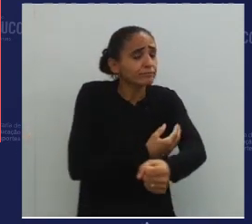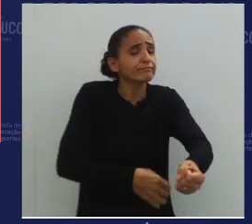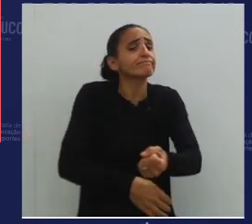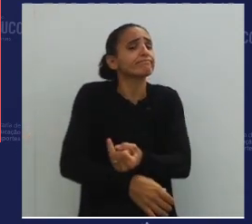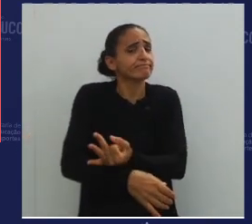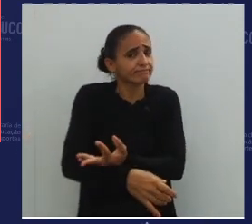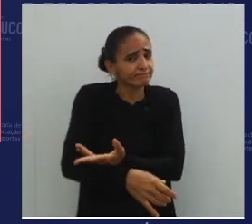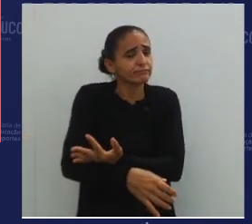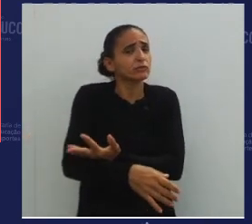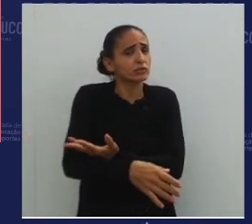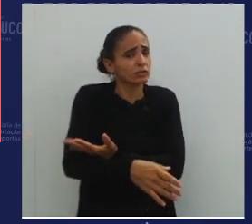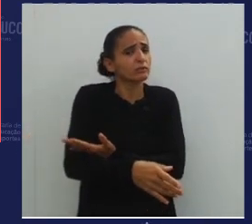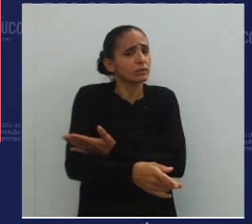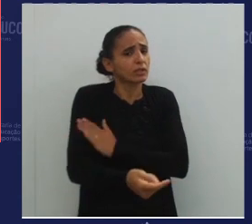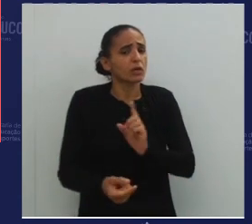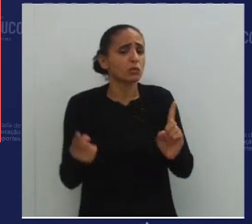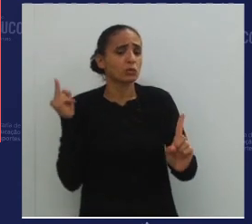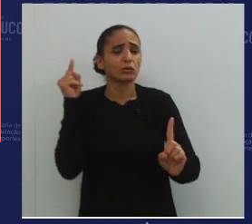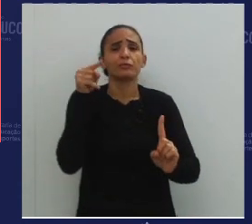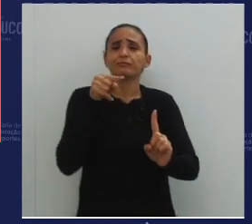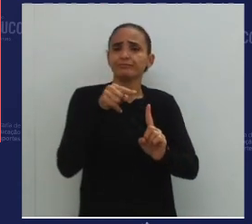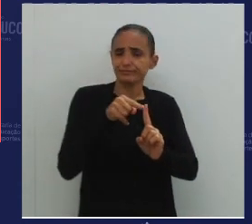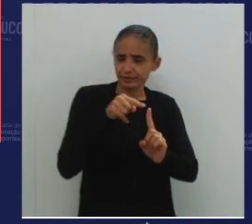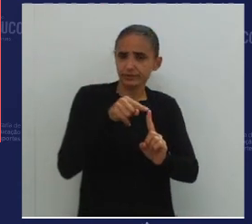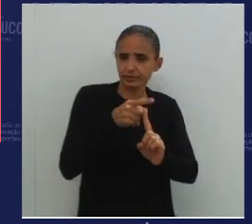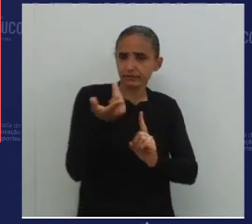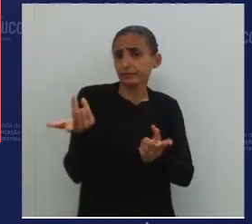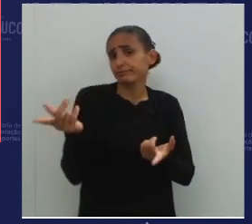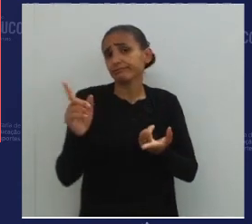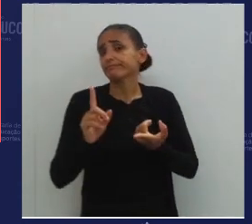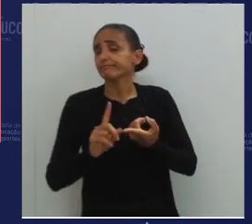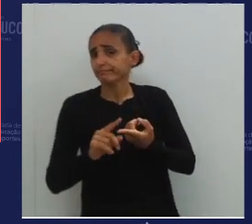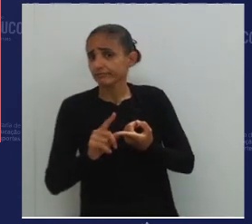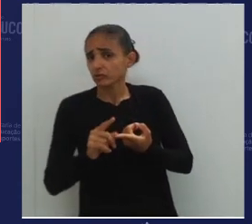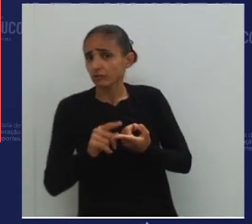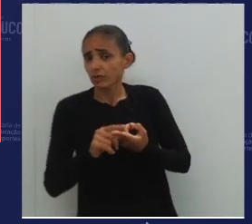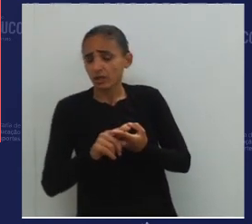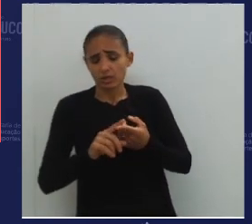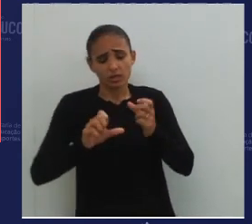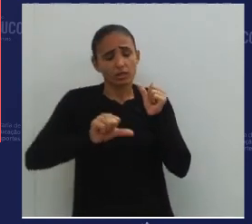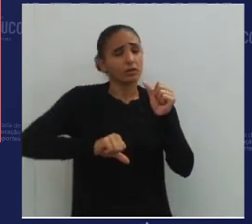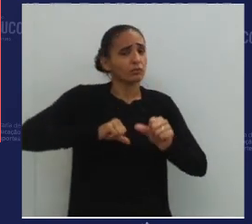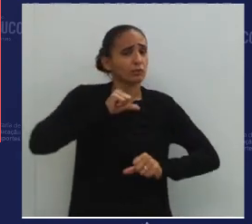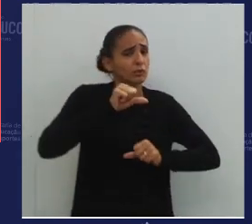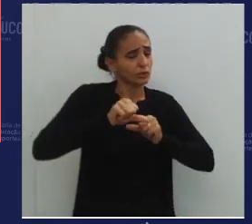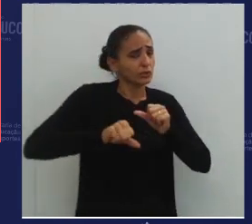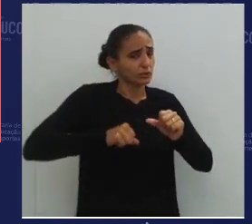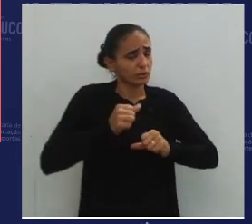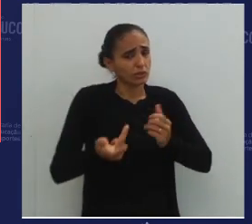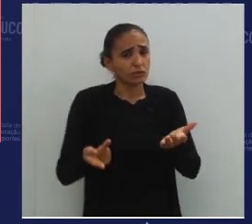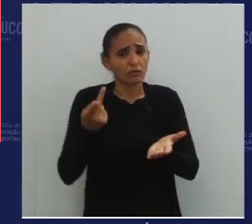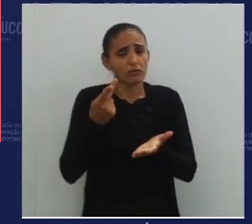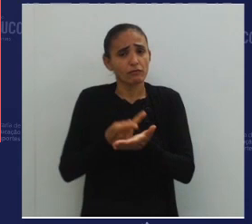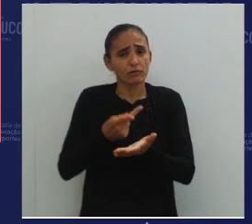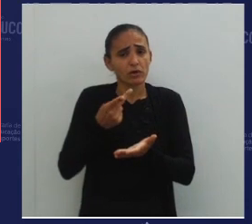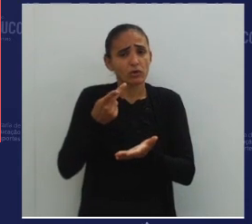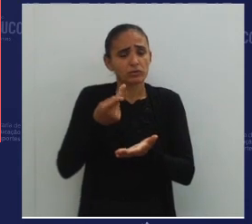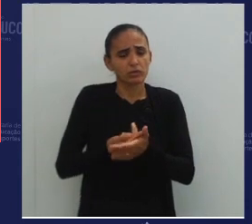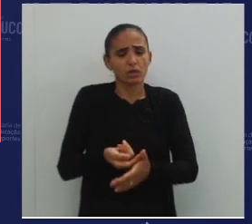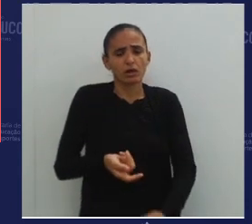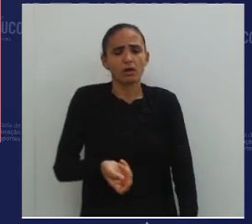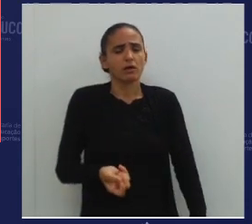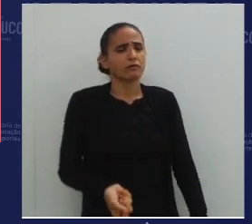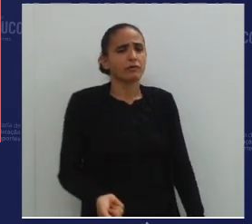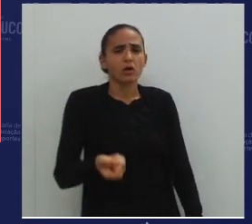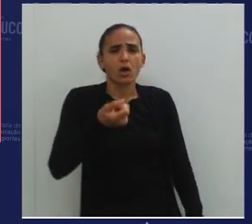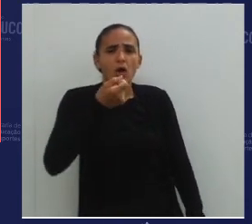emocional. Isso aí de forma intencional ou não. As alterações, elas vão ser causadas aí por substâncias que